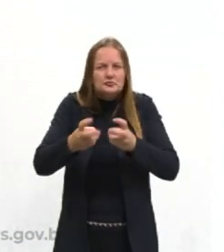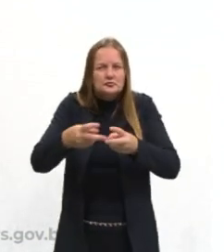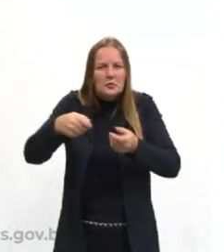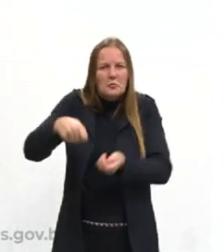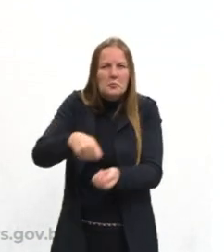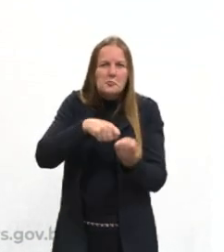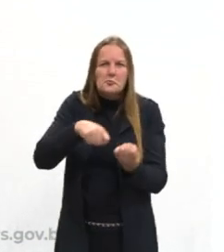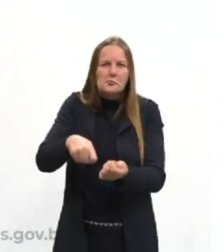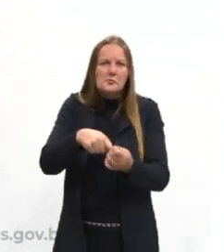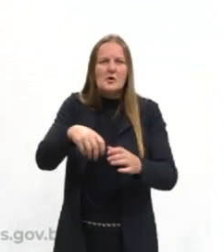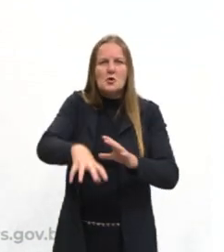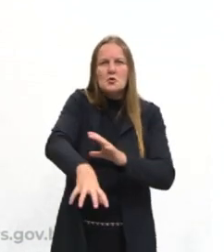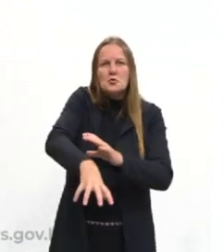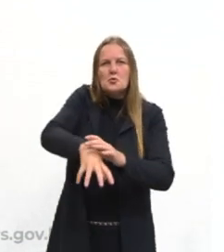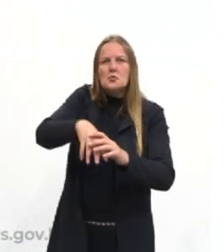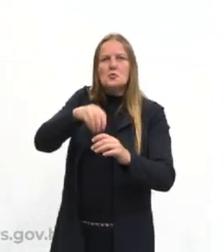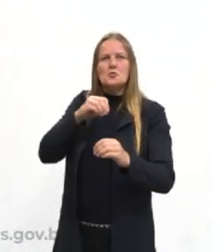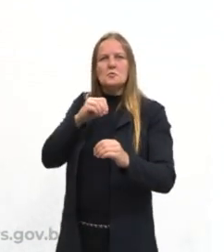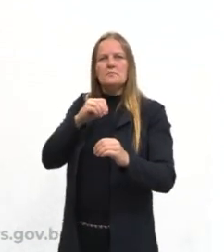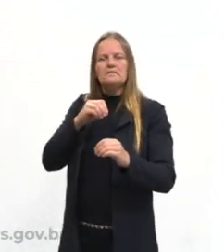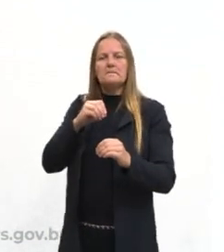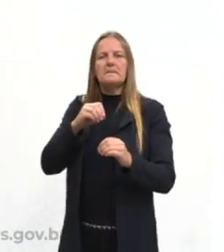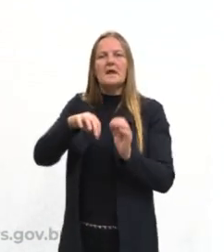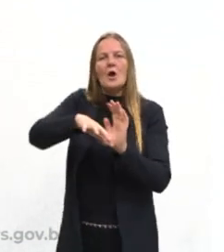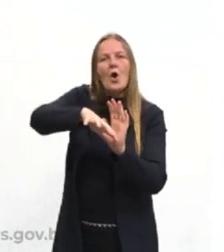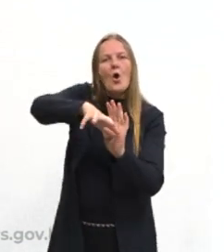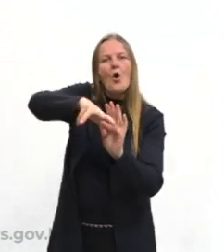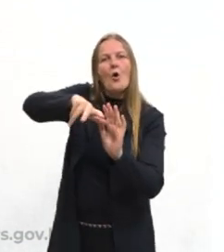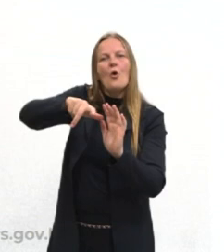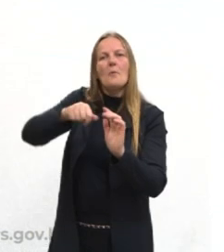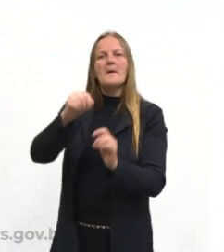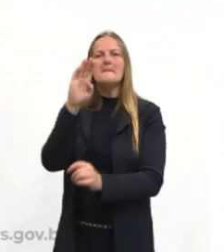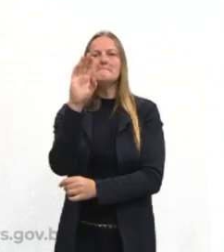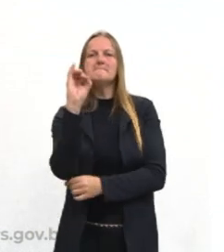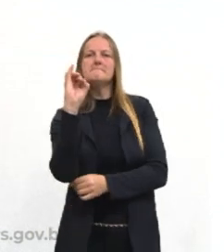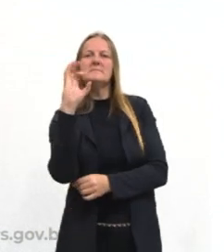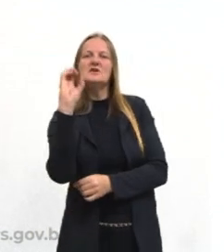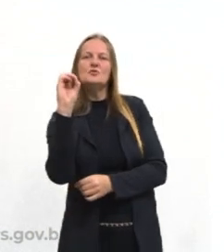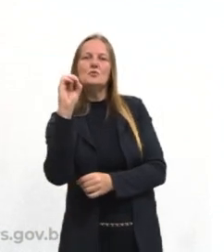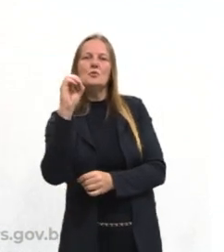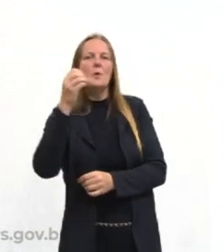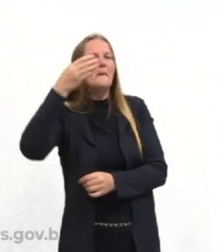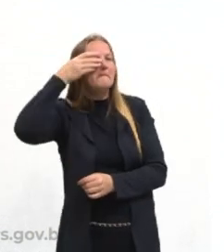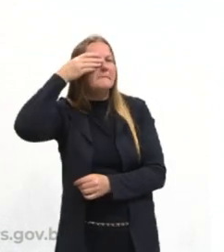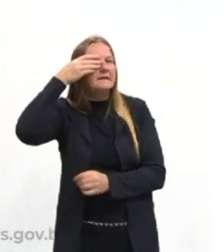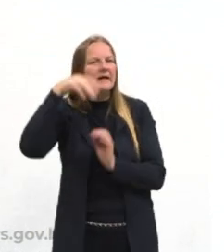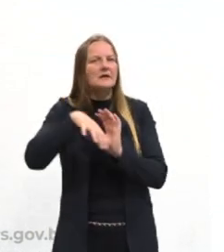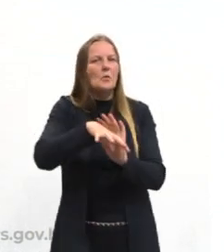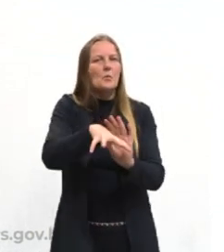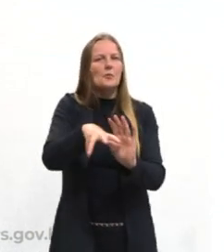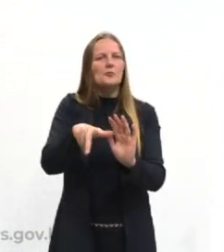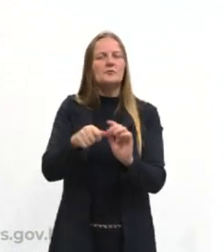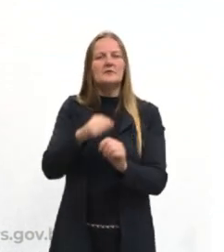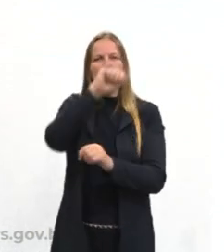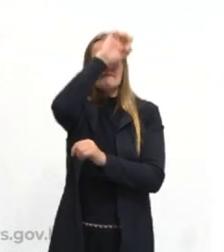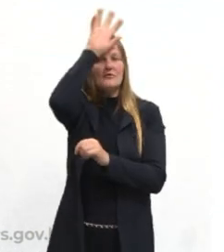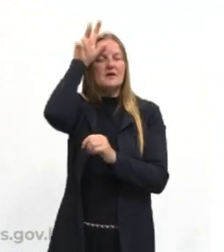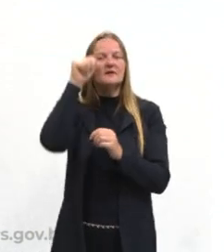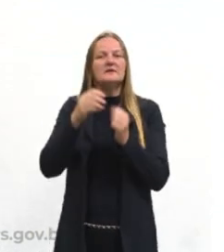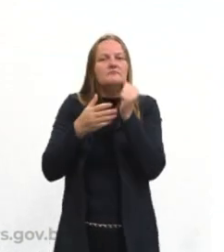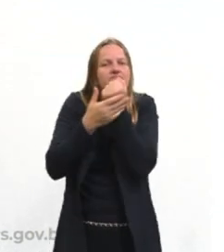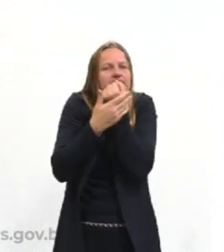vão muitos né vem aqui em retiram então espécimes na da nossa Amazônia e levam